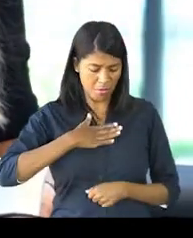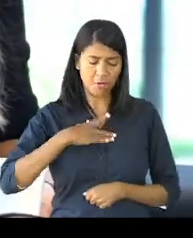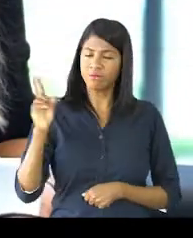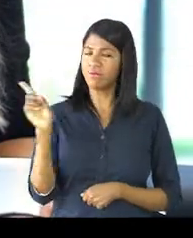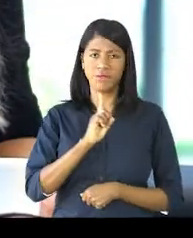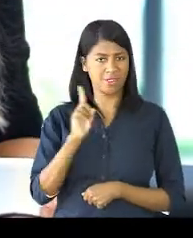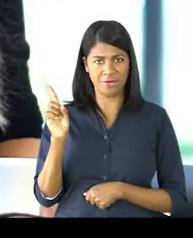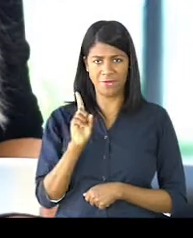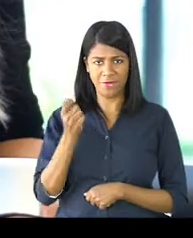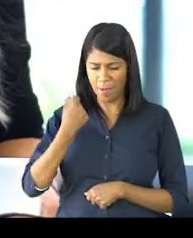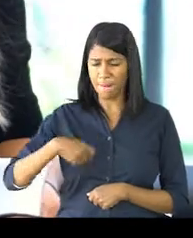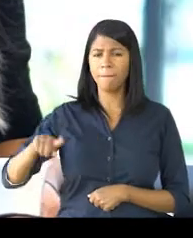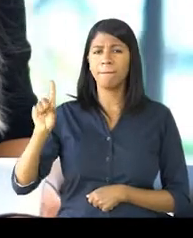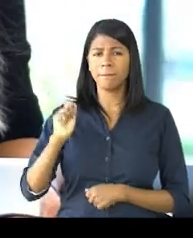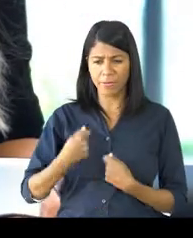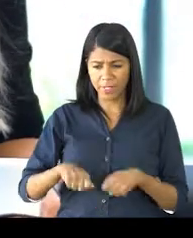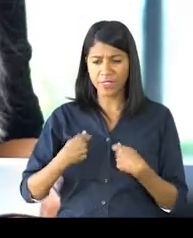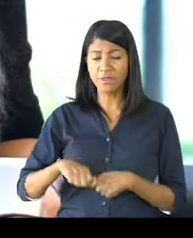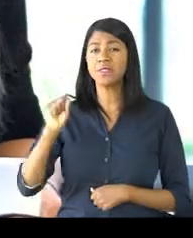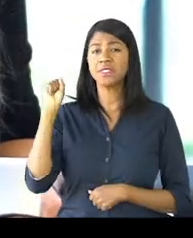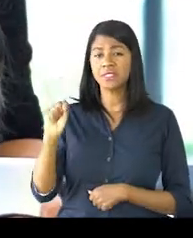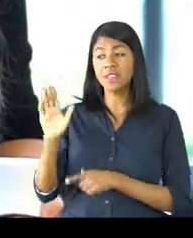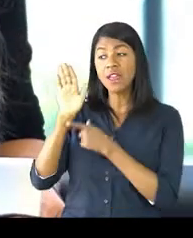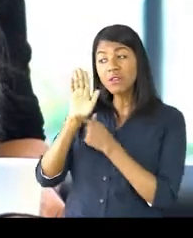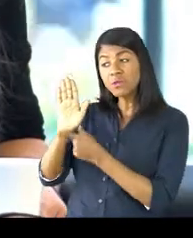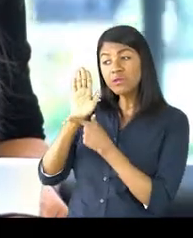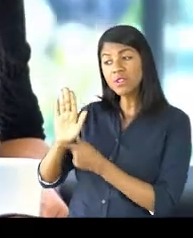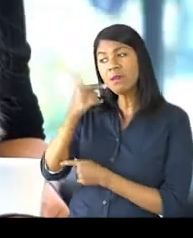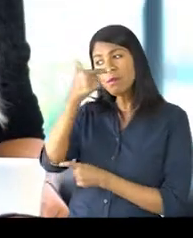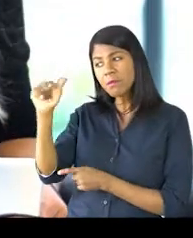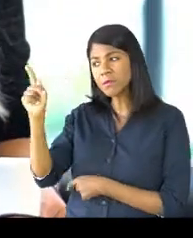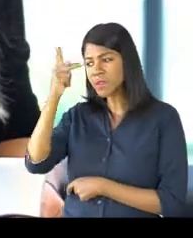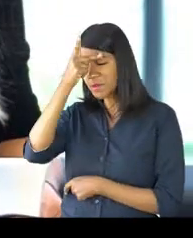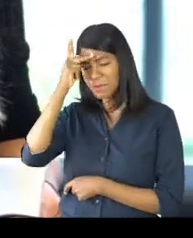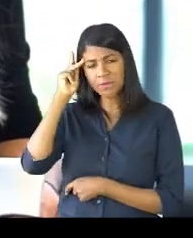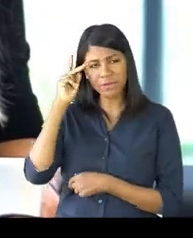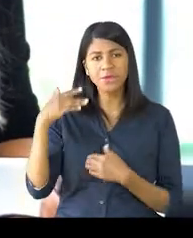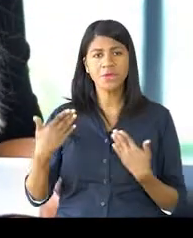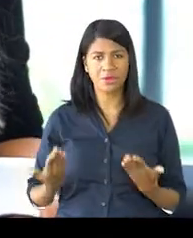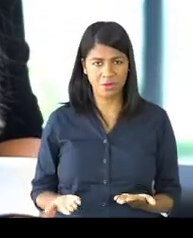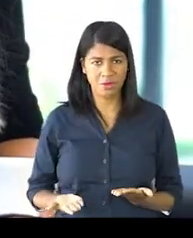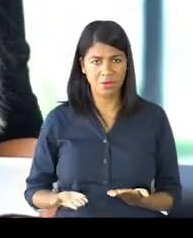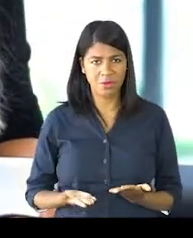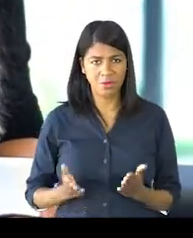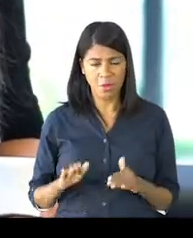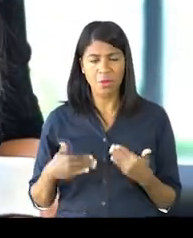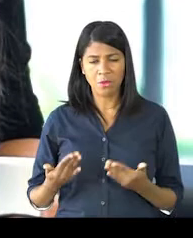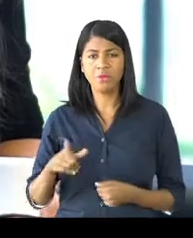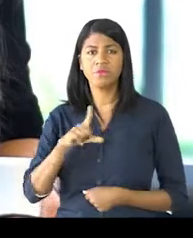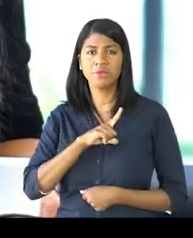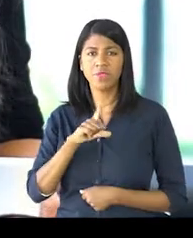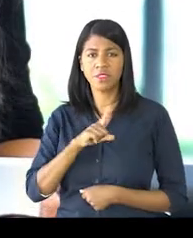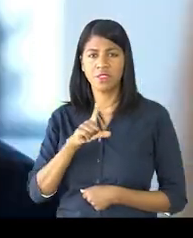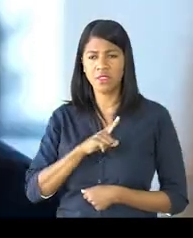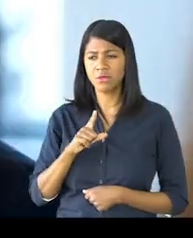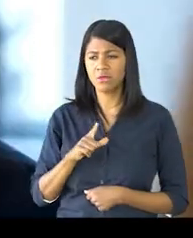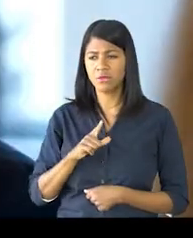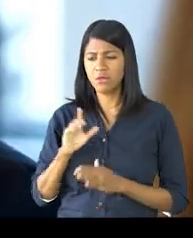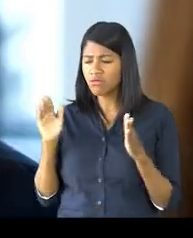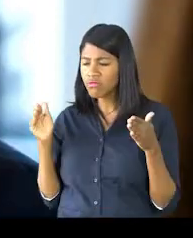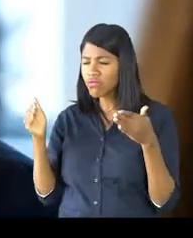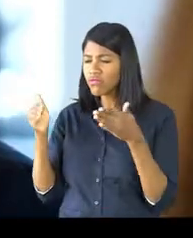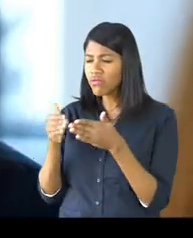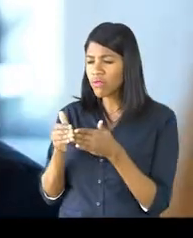sucesso pessoal, profissional. Nós precisamos fazer a diferença na vida das pessoas. Isso, né, quando a gente tem uma missão